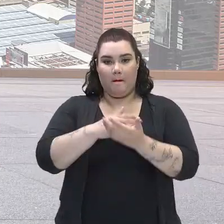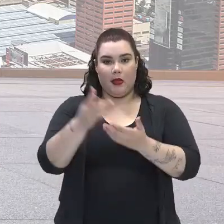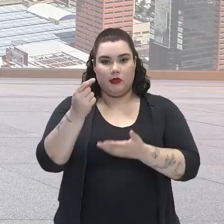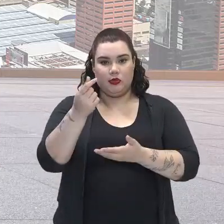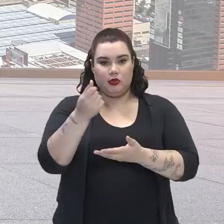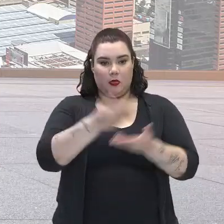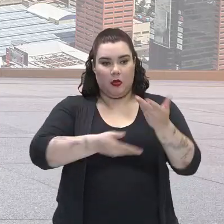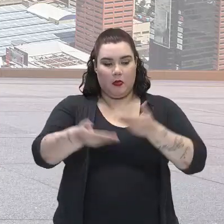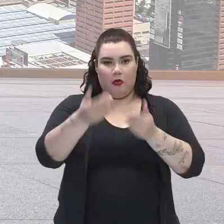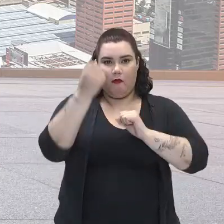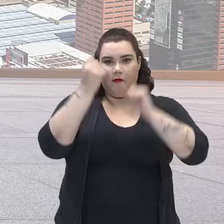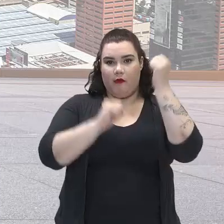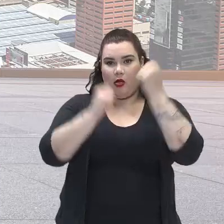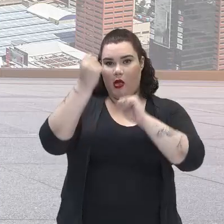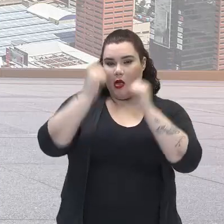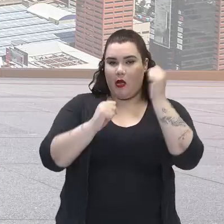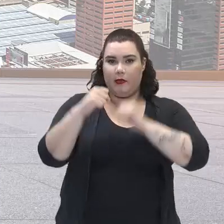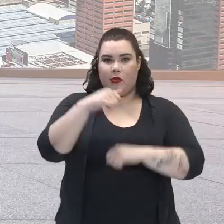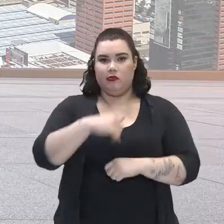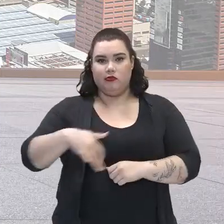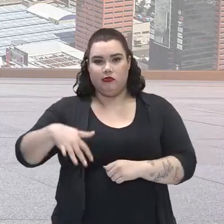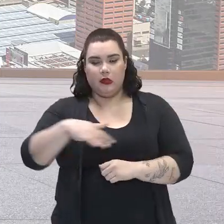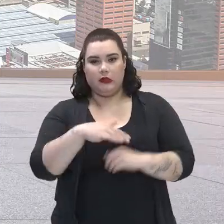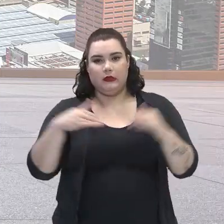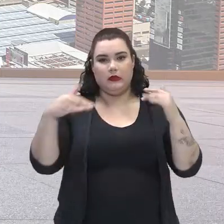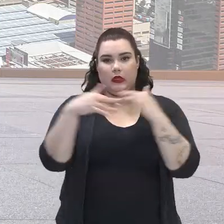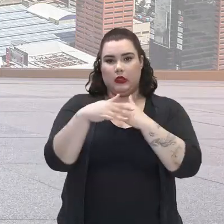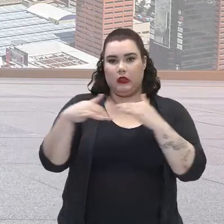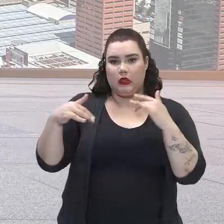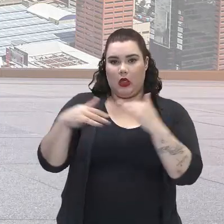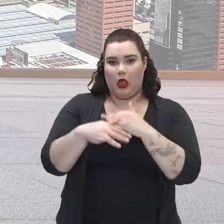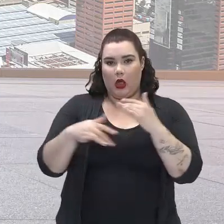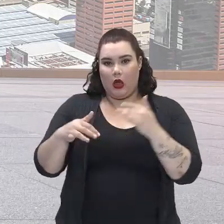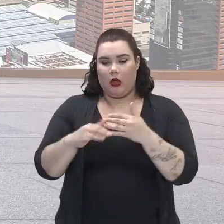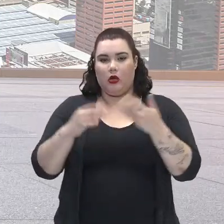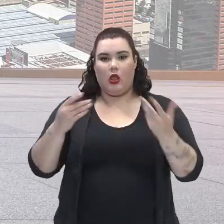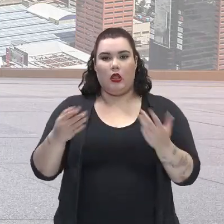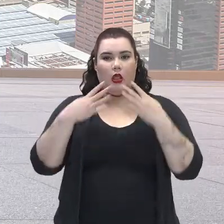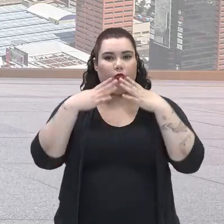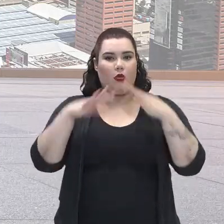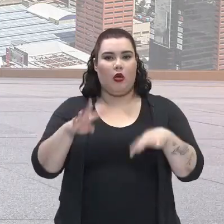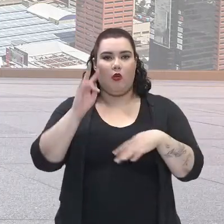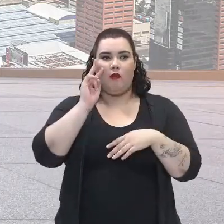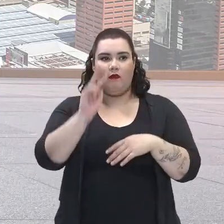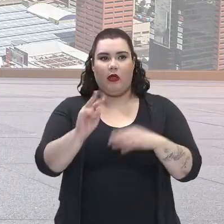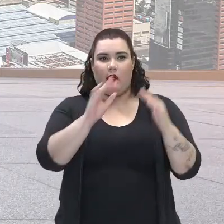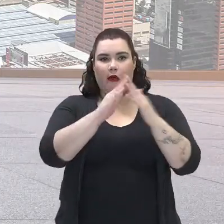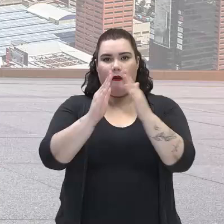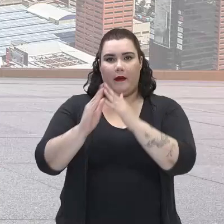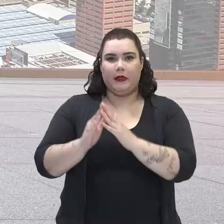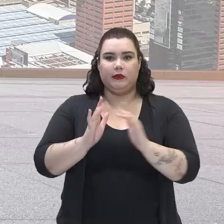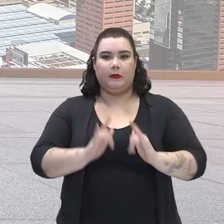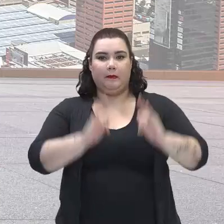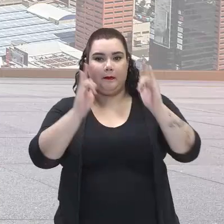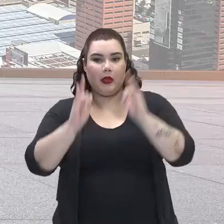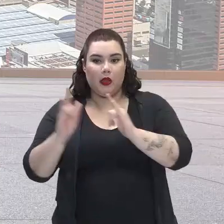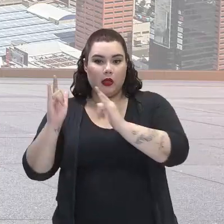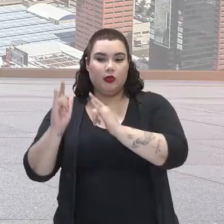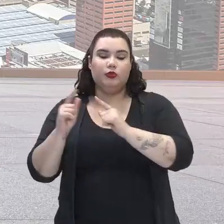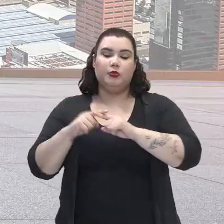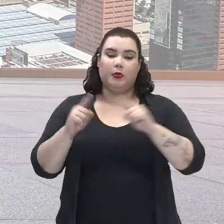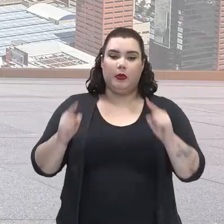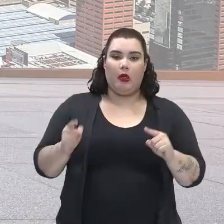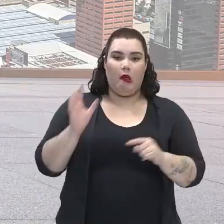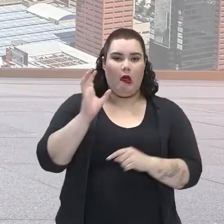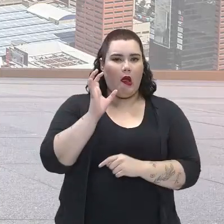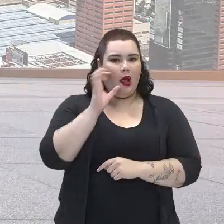das fábricas, da industrialização, da urbanização, paisagens como essa muito comuns, só que foi tão rápido e